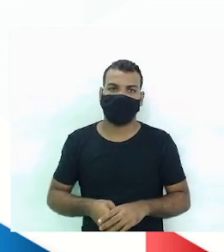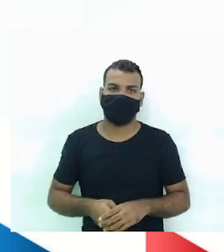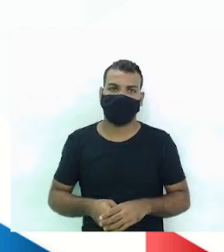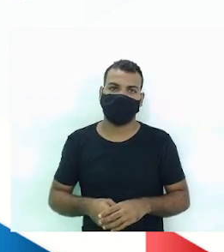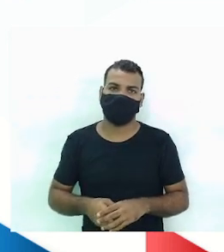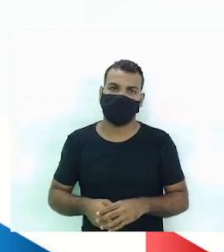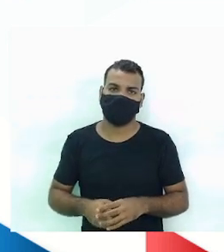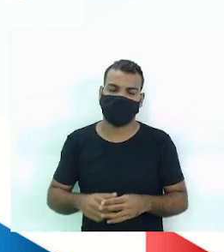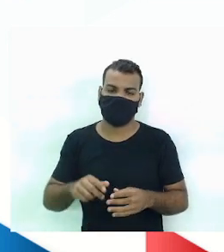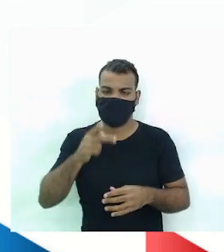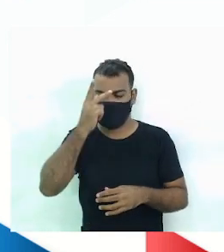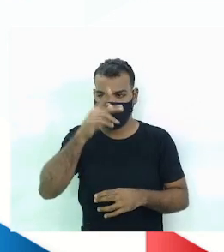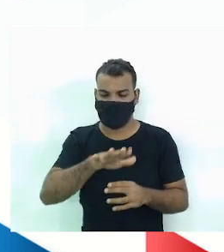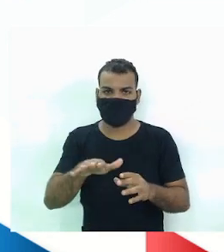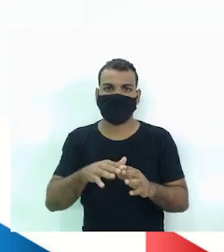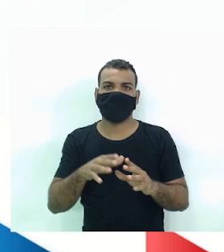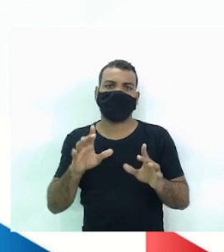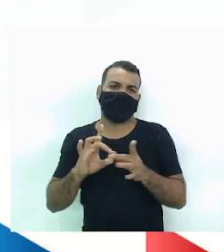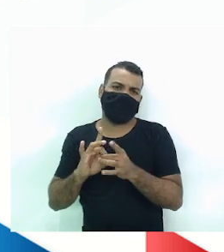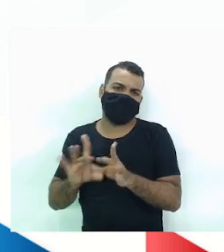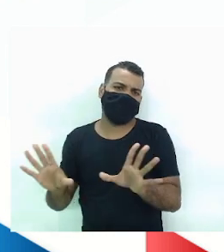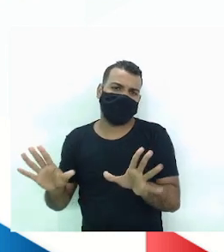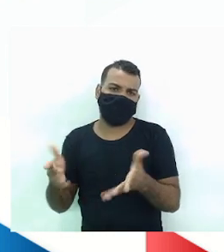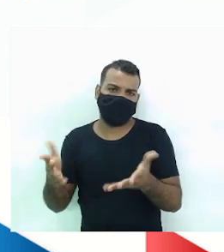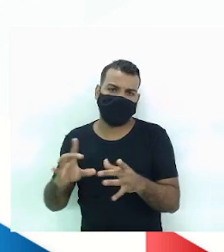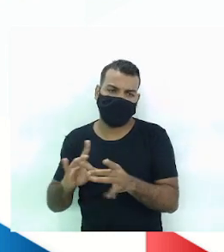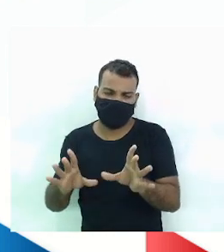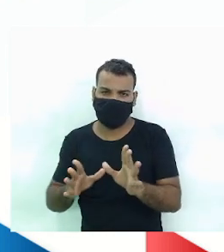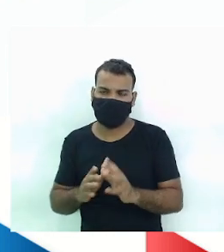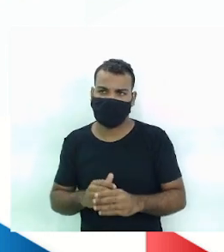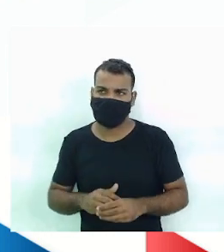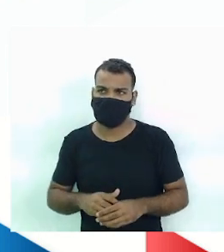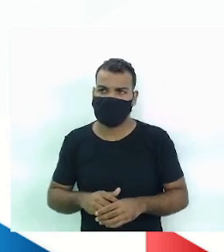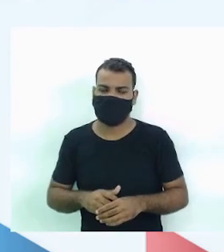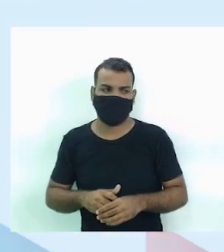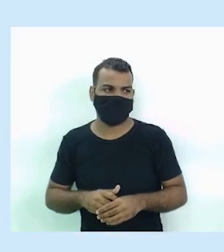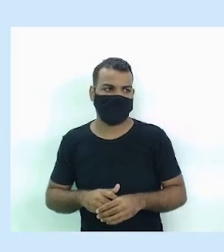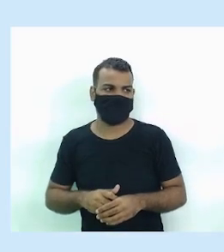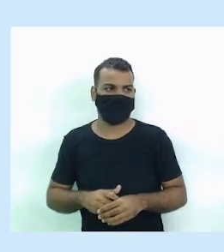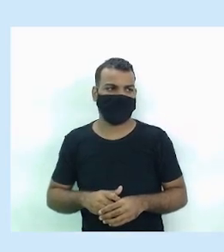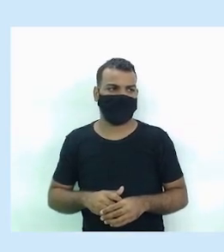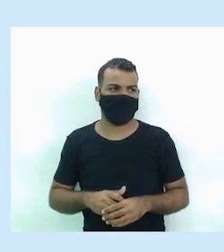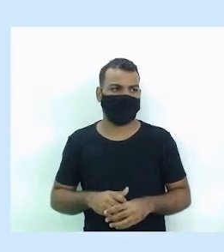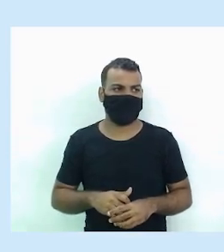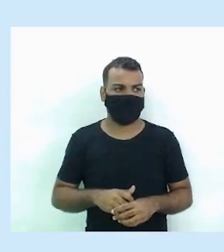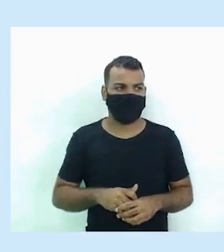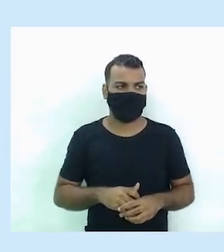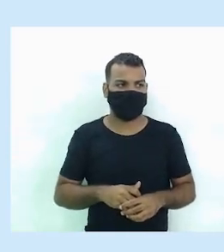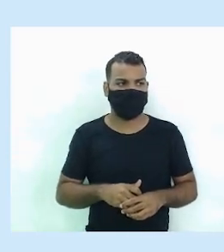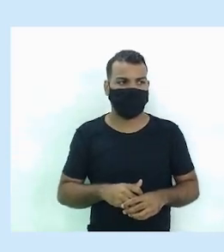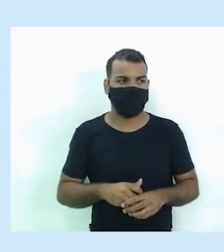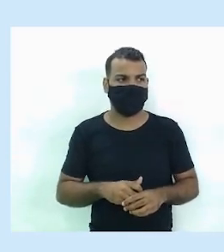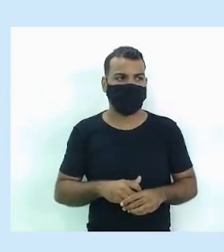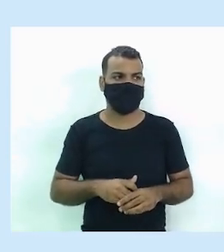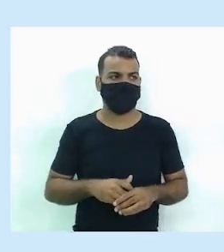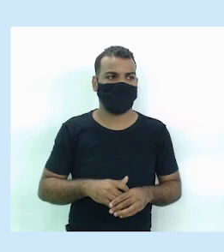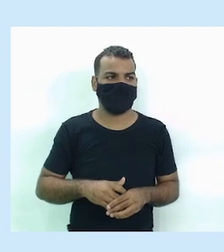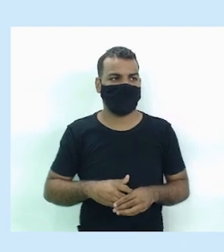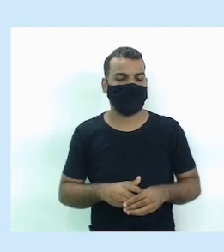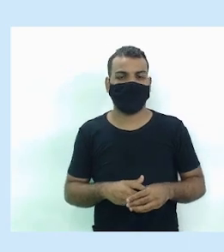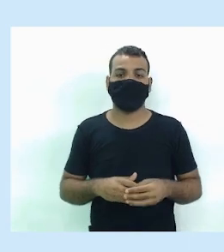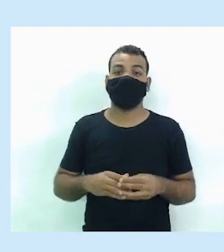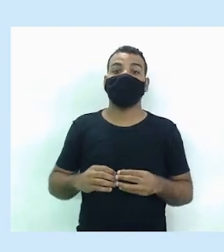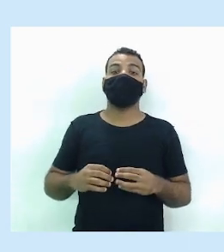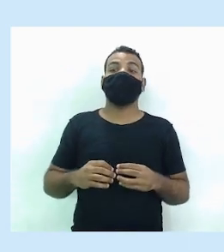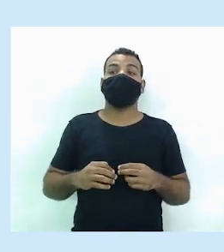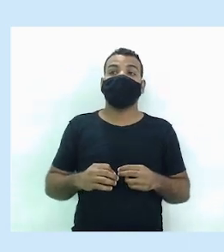obrigação, porque ele era uma pessoa livre, tá certo? Para ser bem mais claro. Então a gente está vendo que a sociedade era